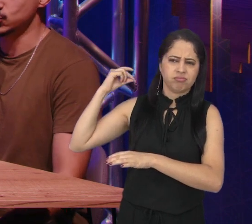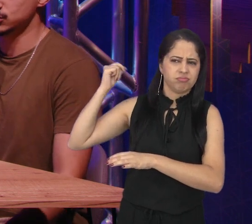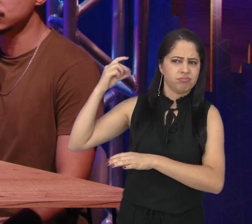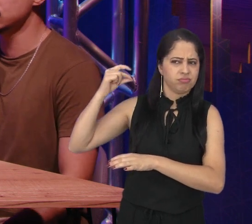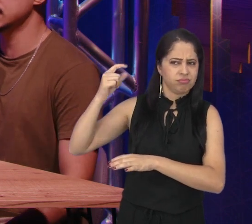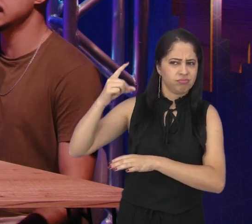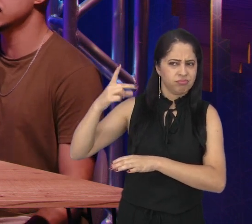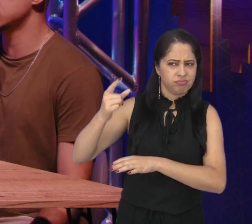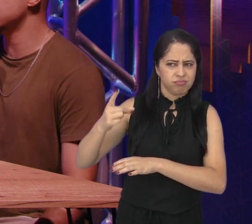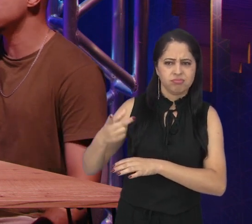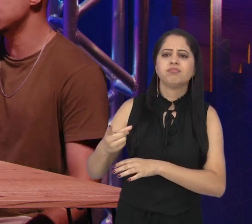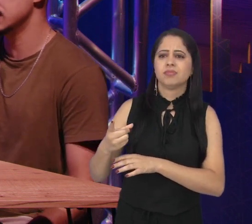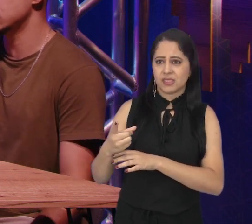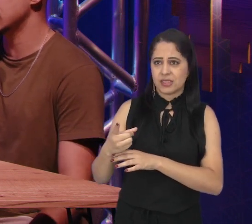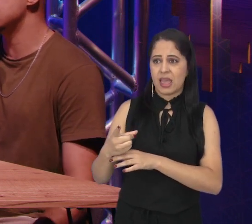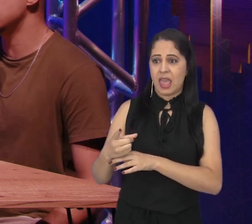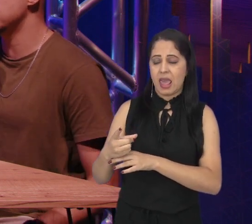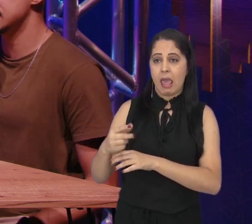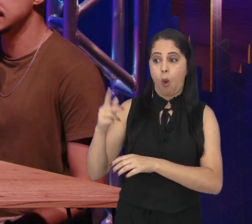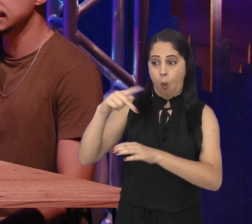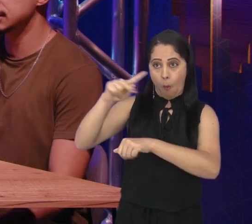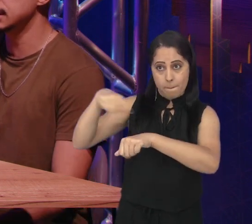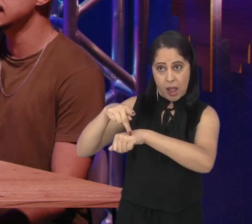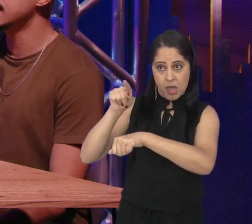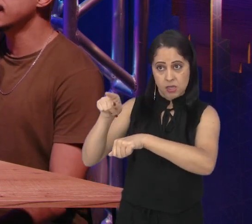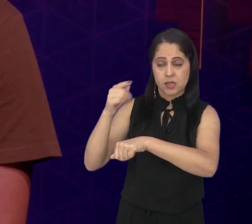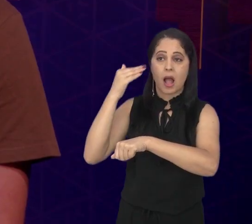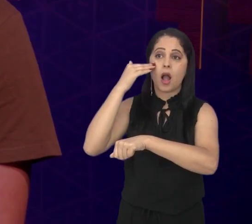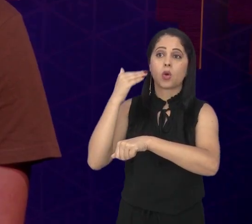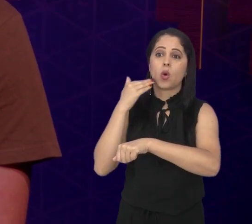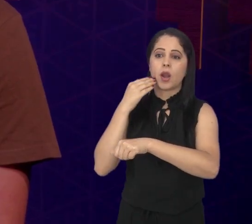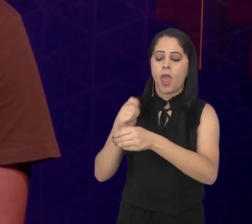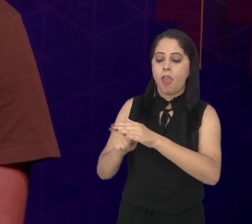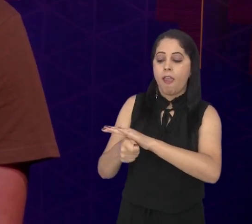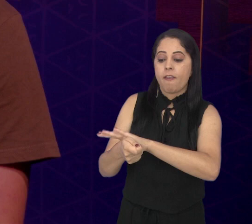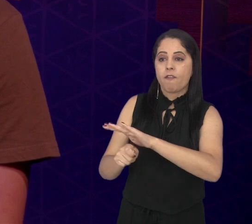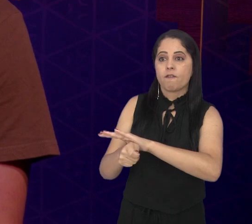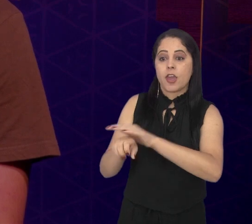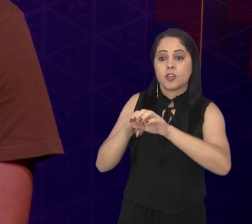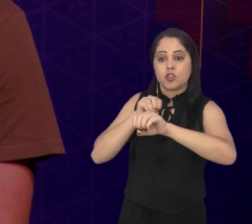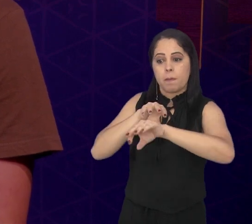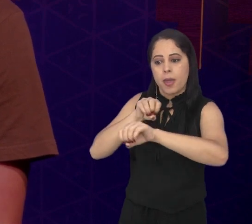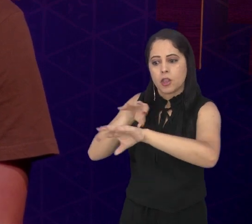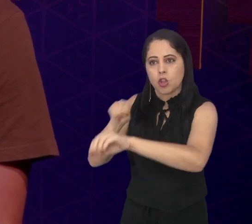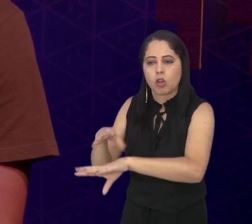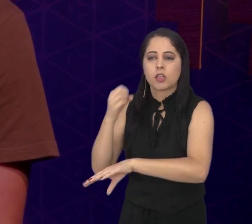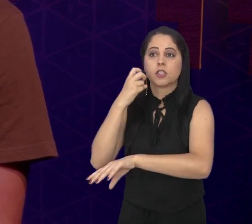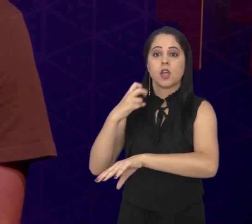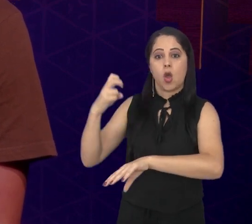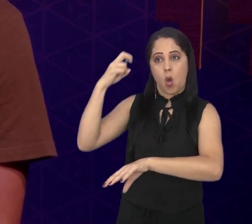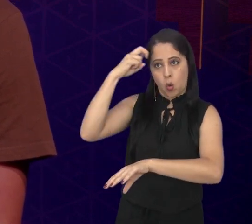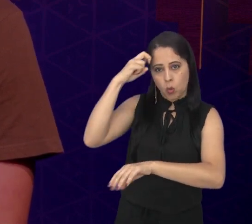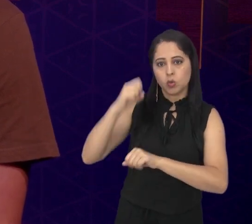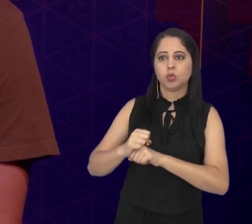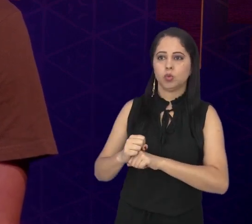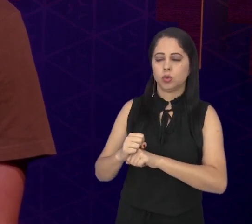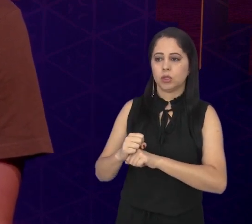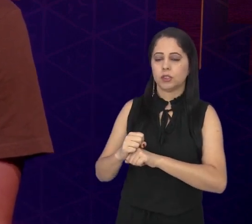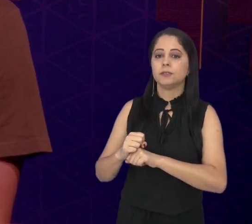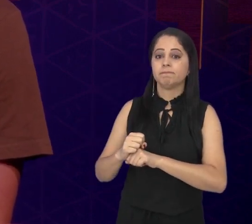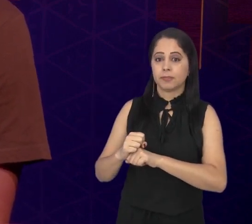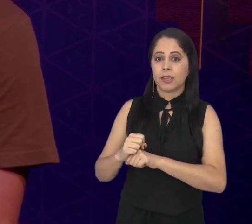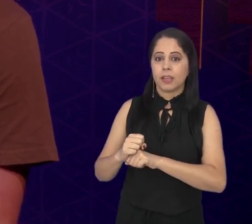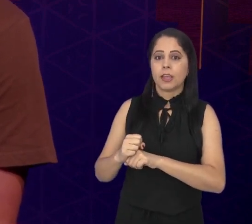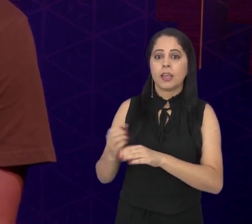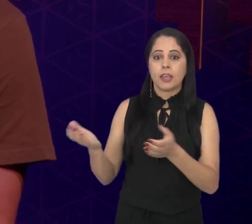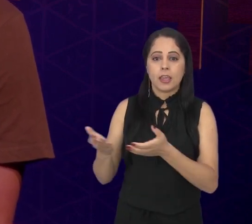investindo em cultura, em outras coisas, em educação bastante, né? Uhum. E aí isso começou